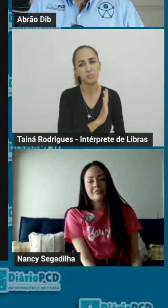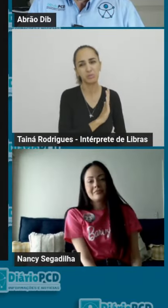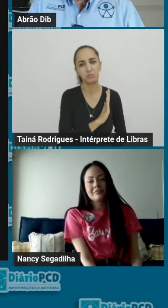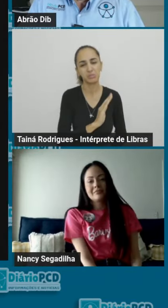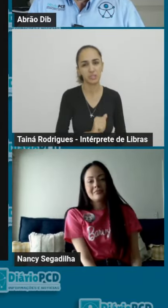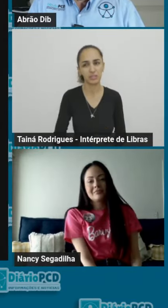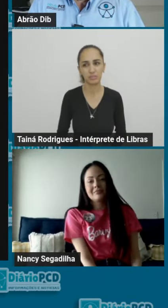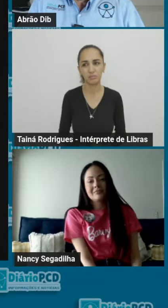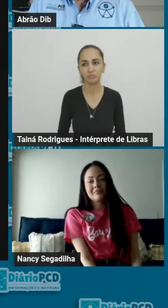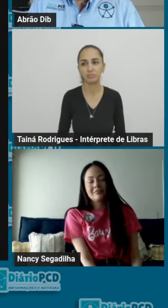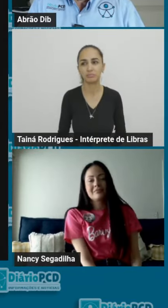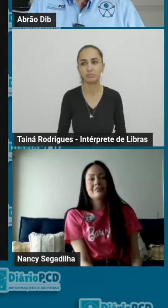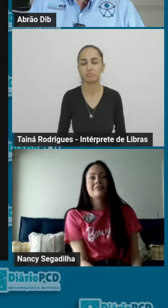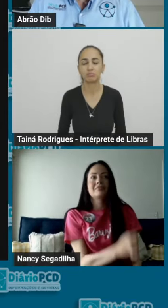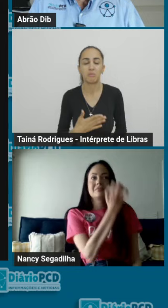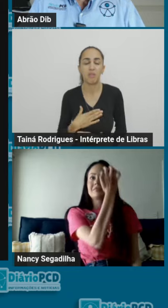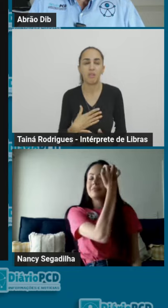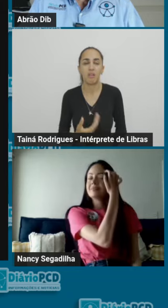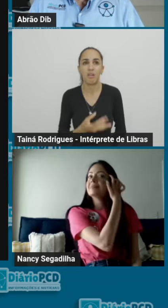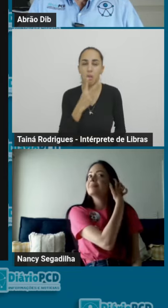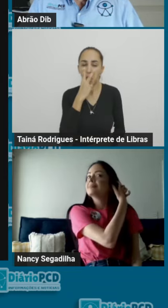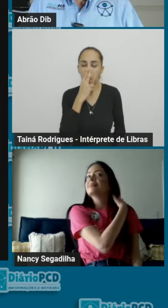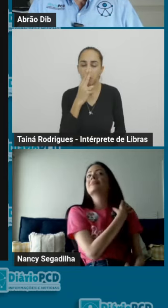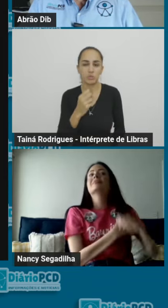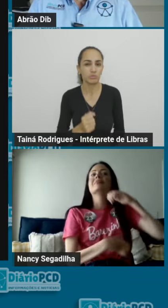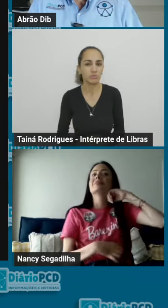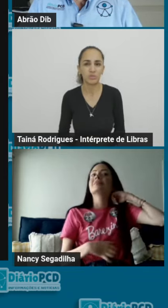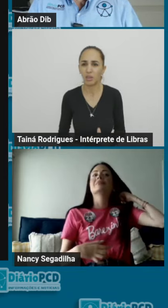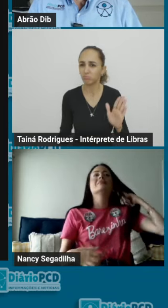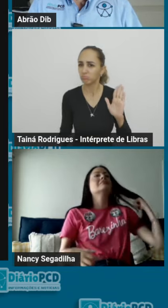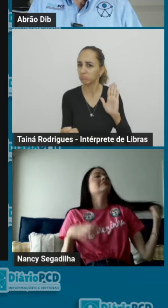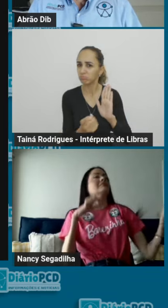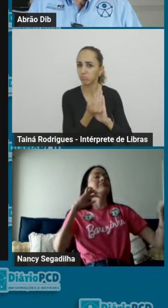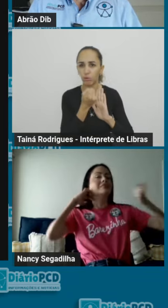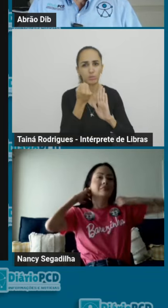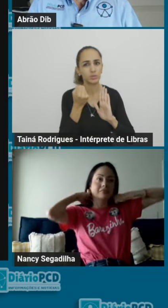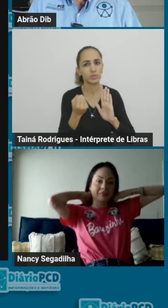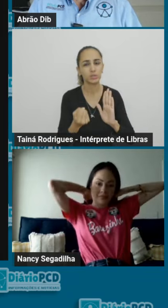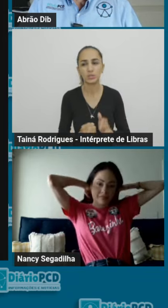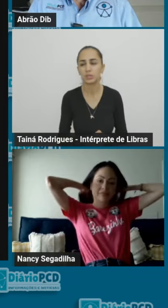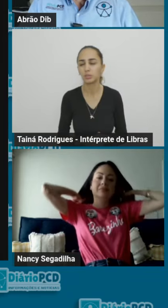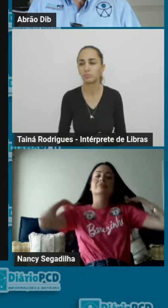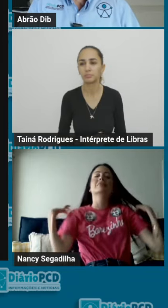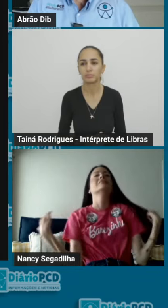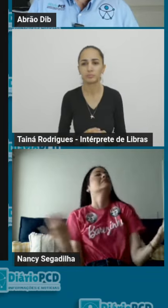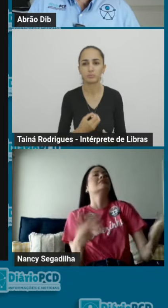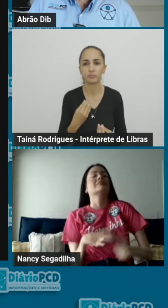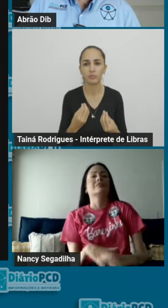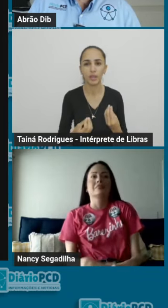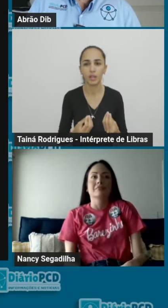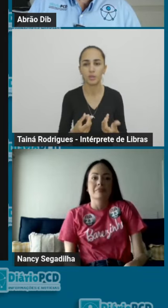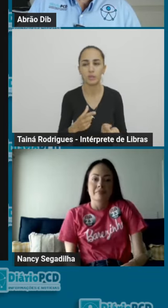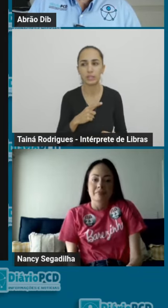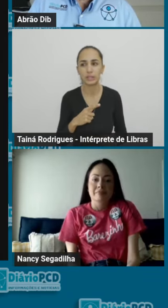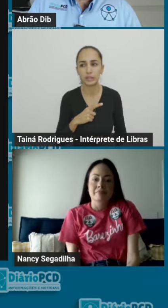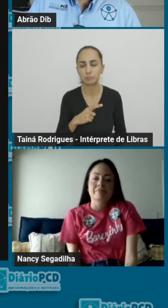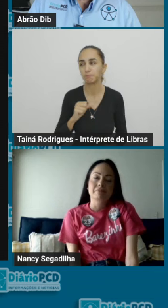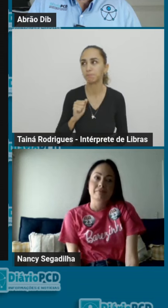Eu acho que é bem emblemático, bem significativo, isso que vem de nos dizer a doutora